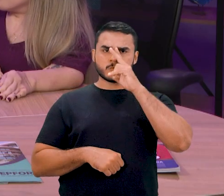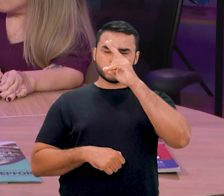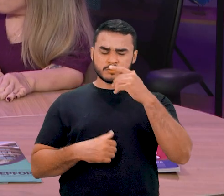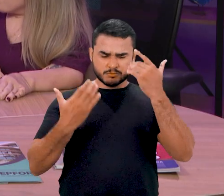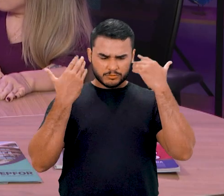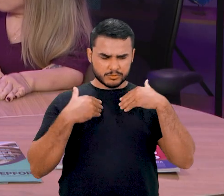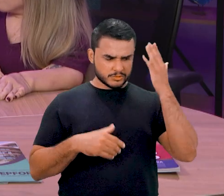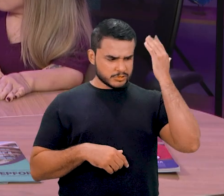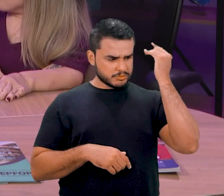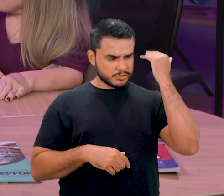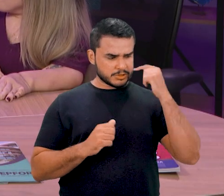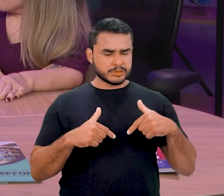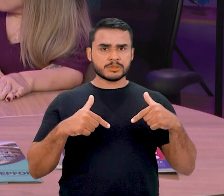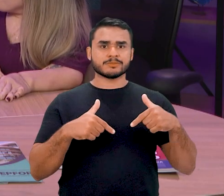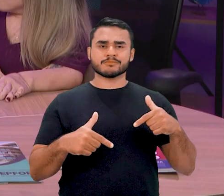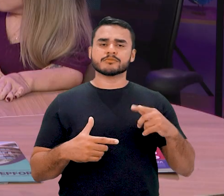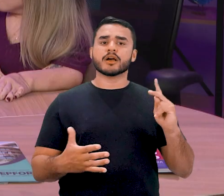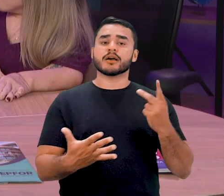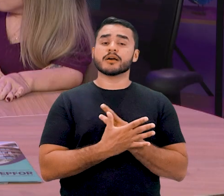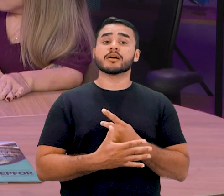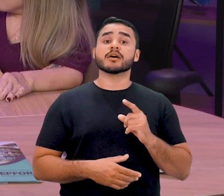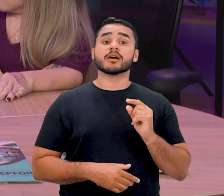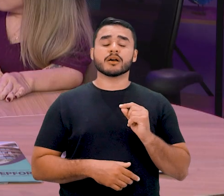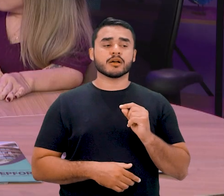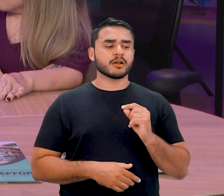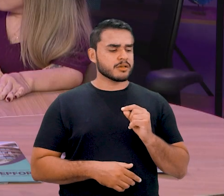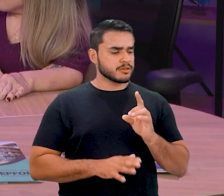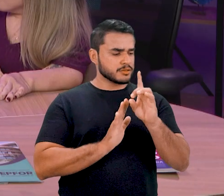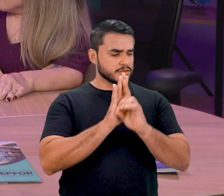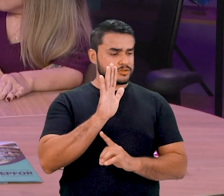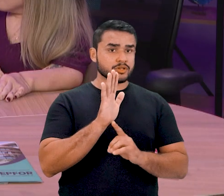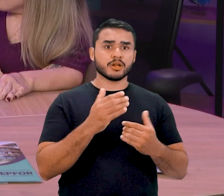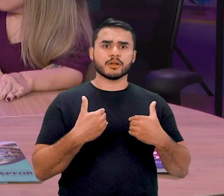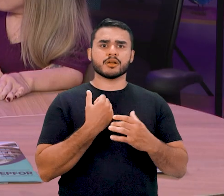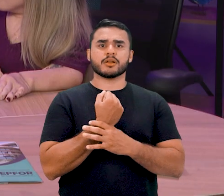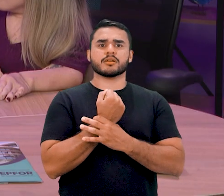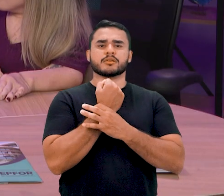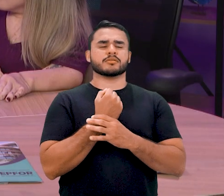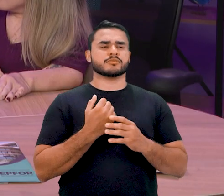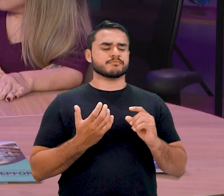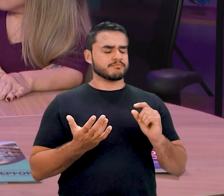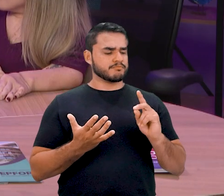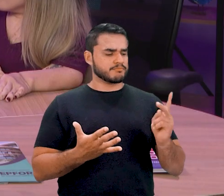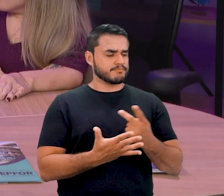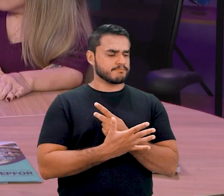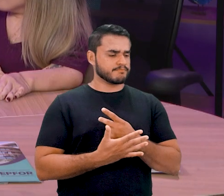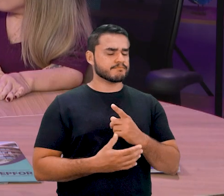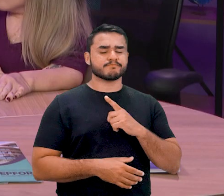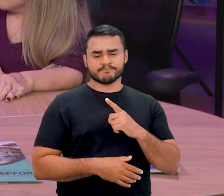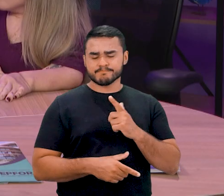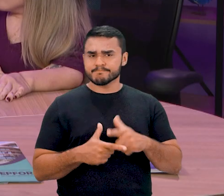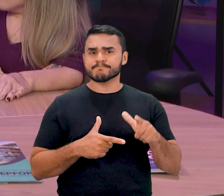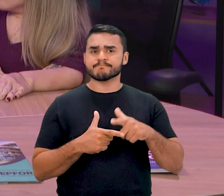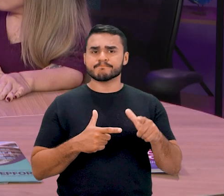gente sabe demais, se os nossos direitos não forem garantidos, em algum momento a gente vai ter grandes